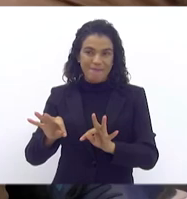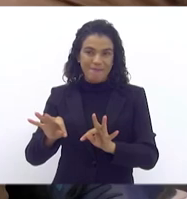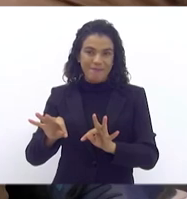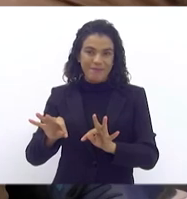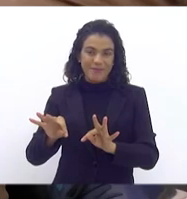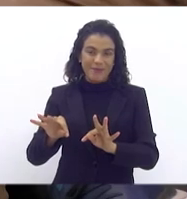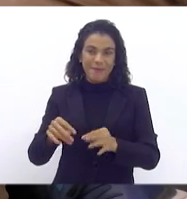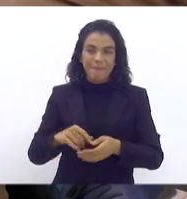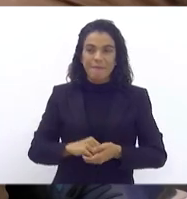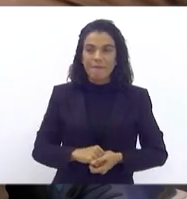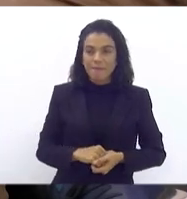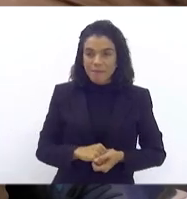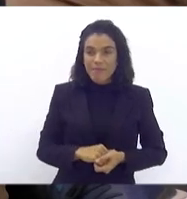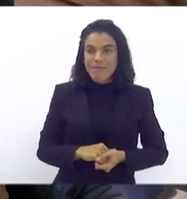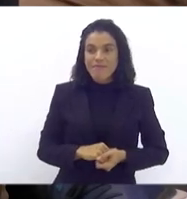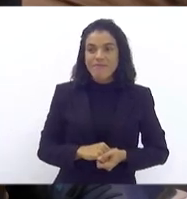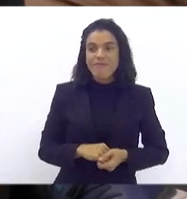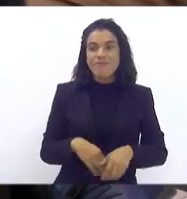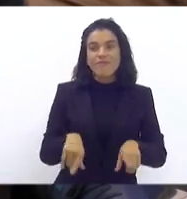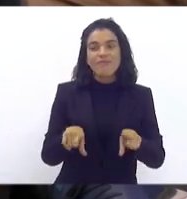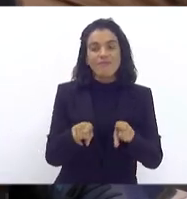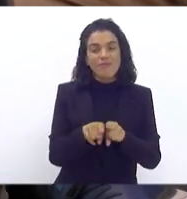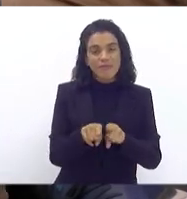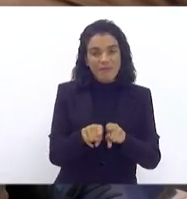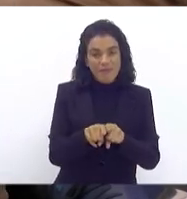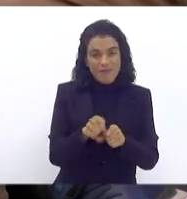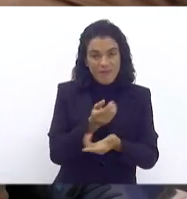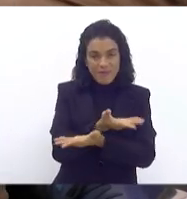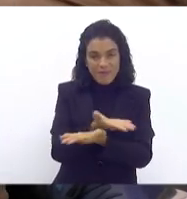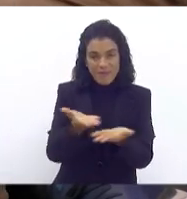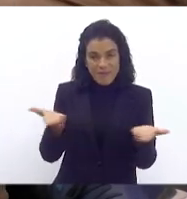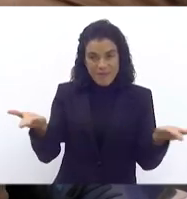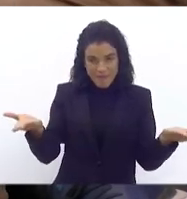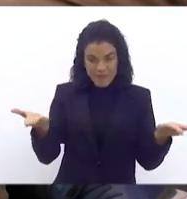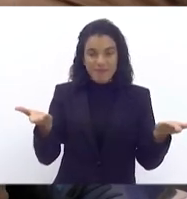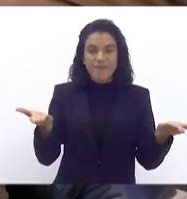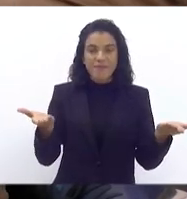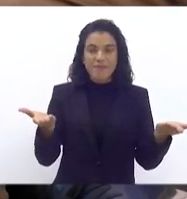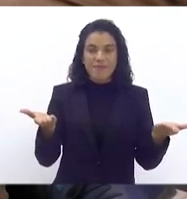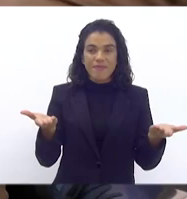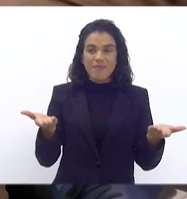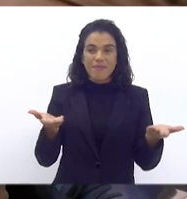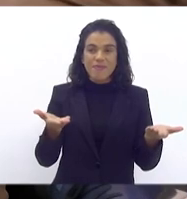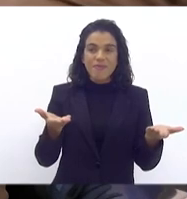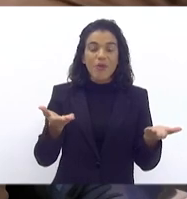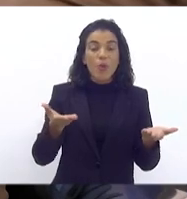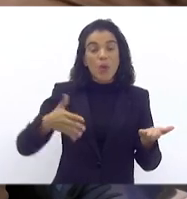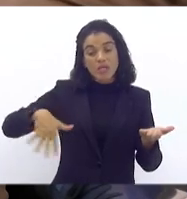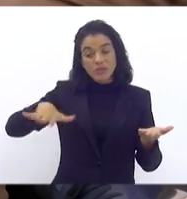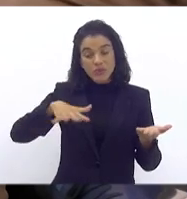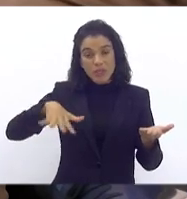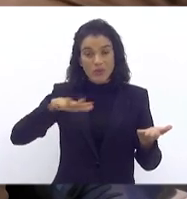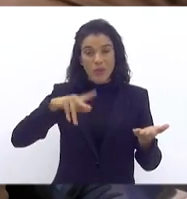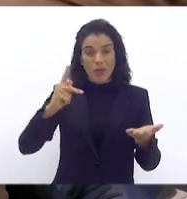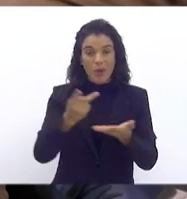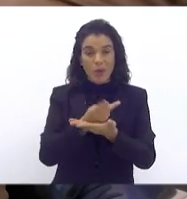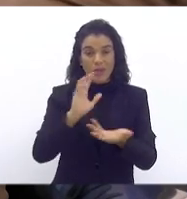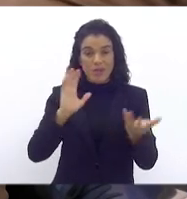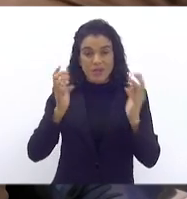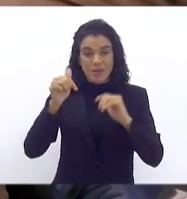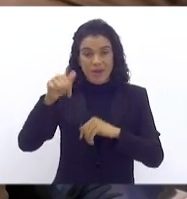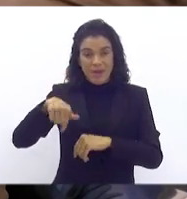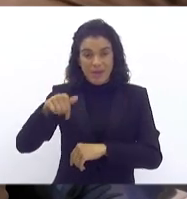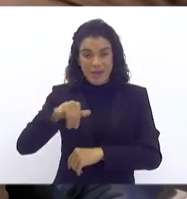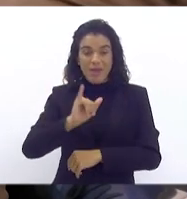titubeia e eu trago aqui ao a a vossas excelências um caso bastante emblemático aqui do Rio de Janeiro no qual o